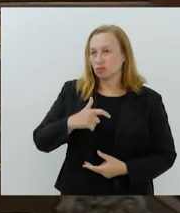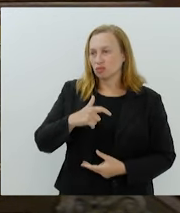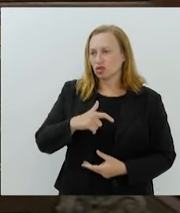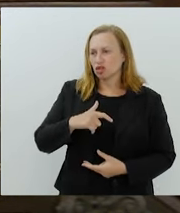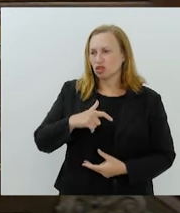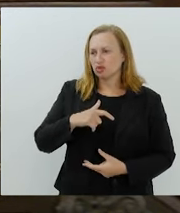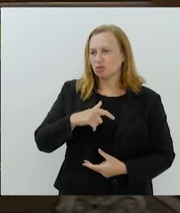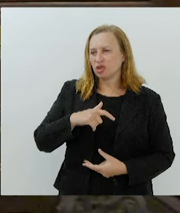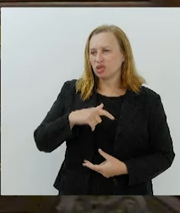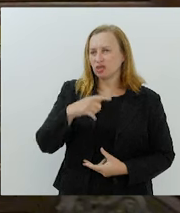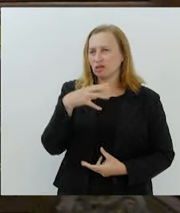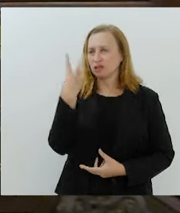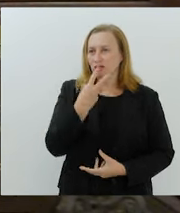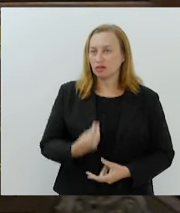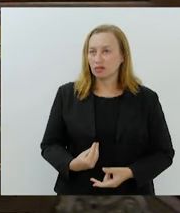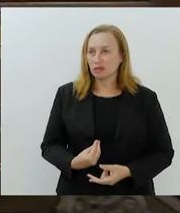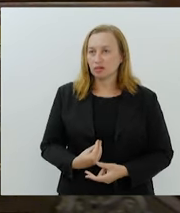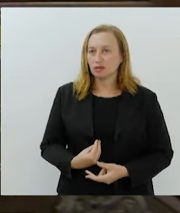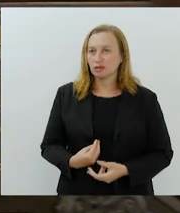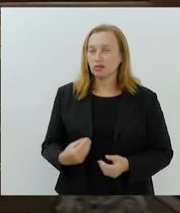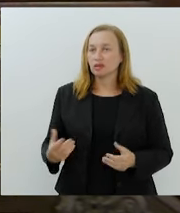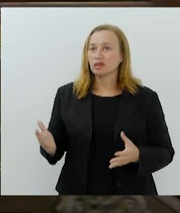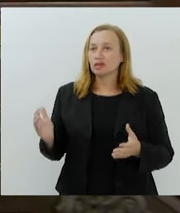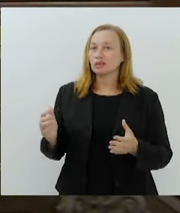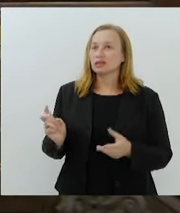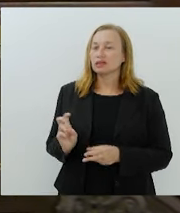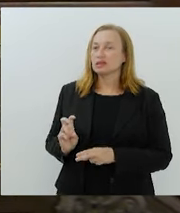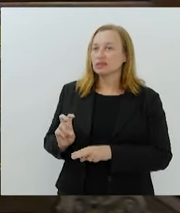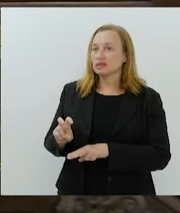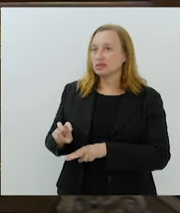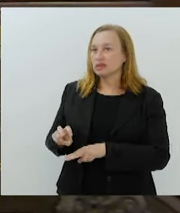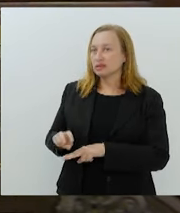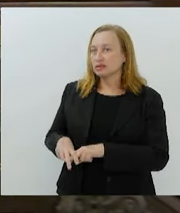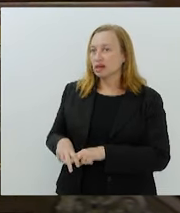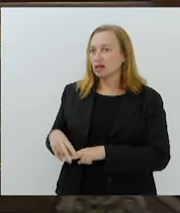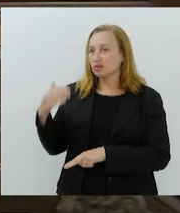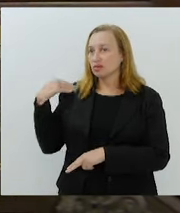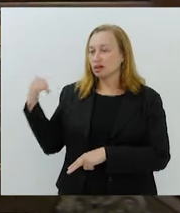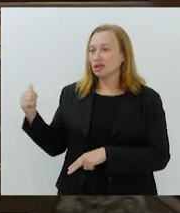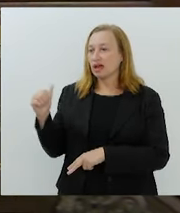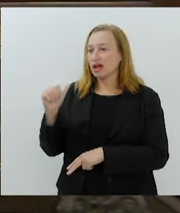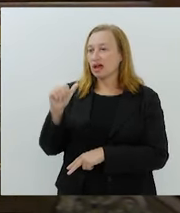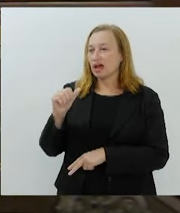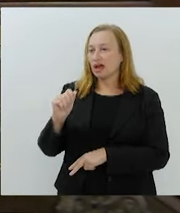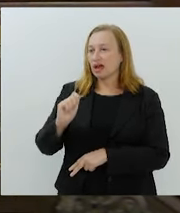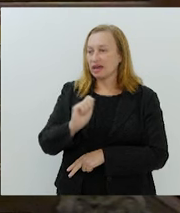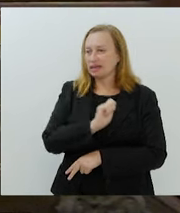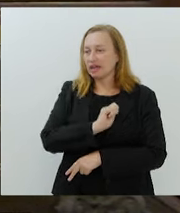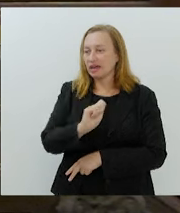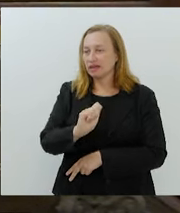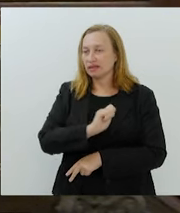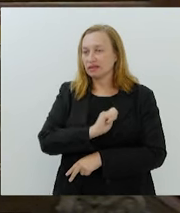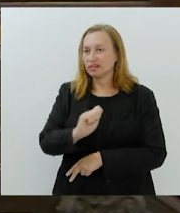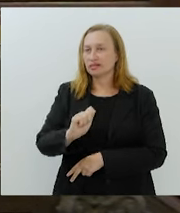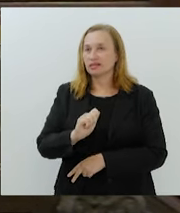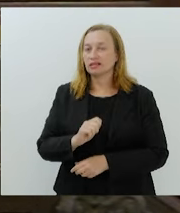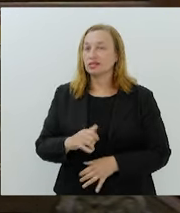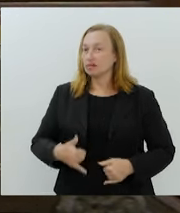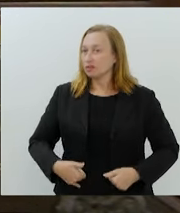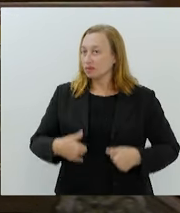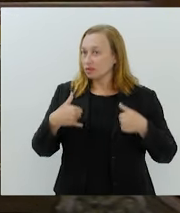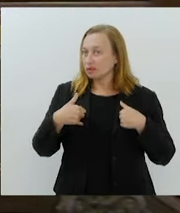casado com uma agnóstica e sentado do lado de uma ateia, que muito me honram pelas